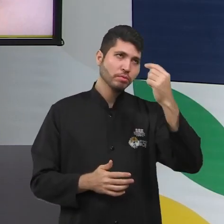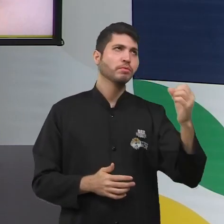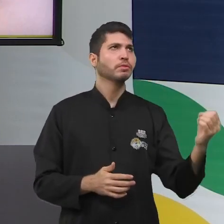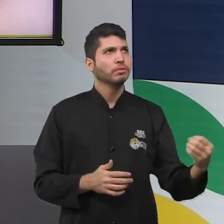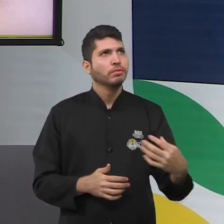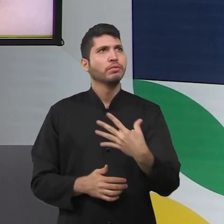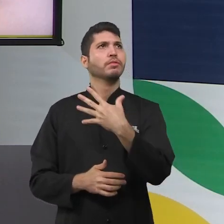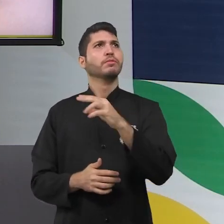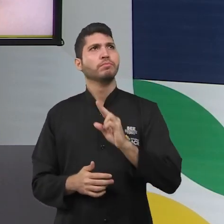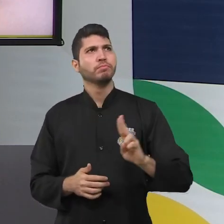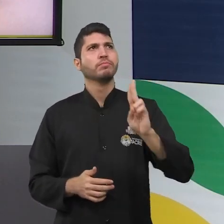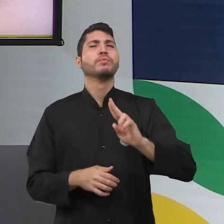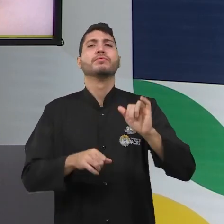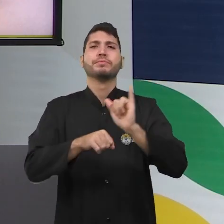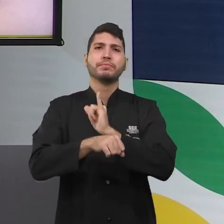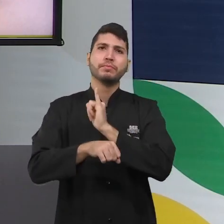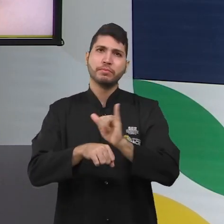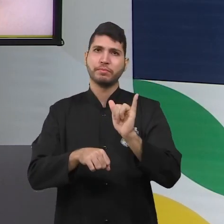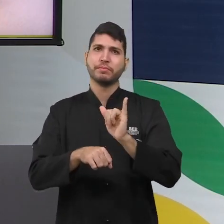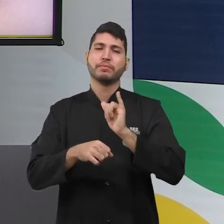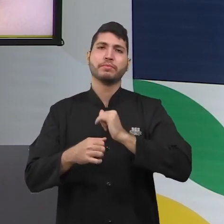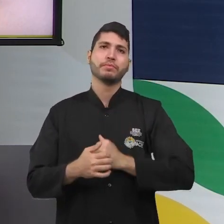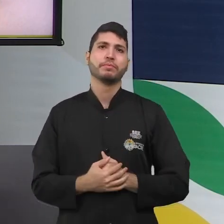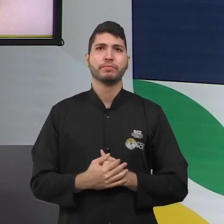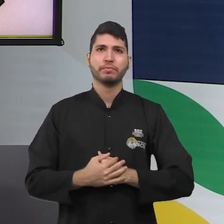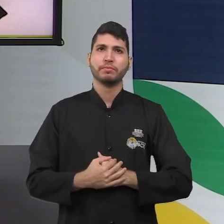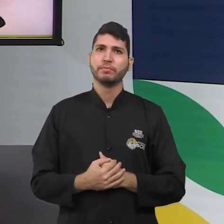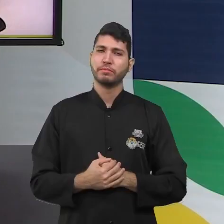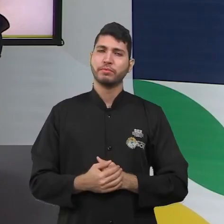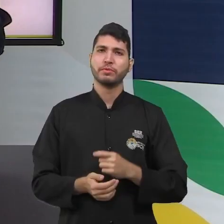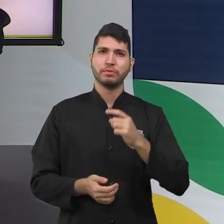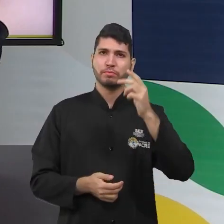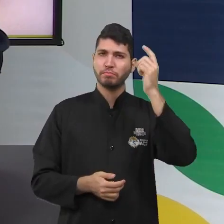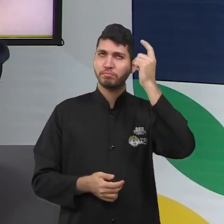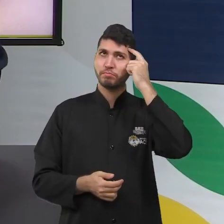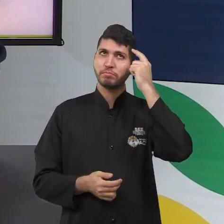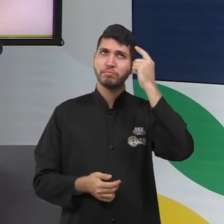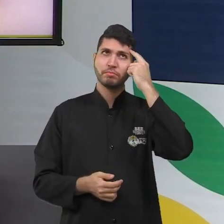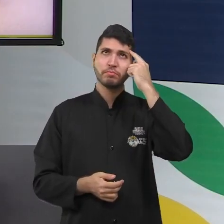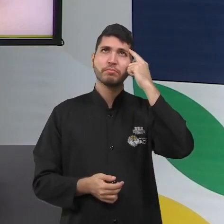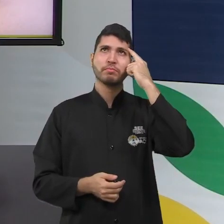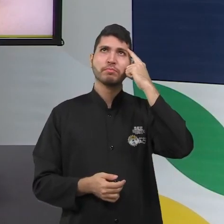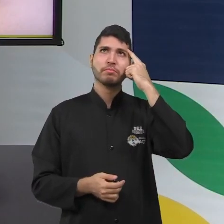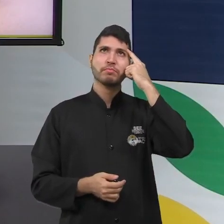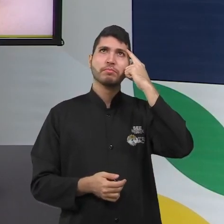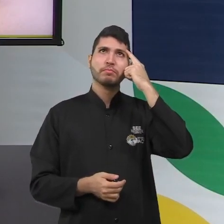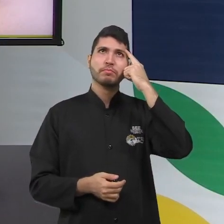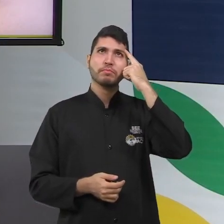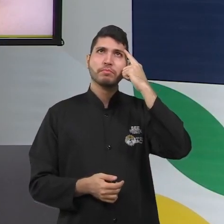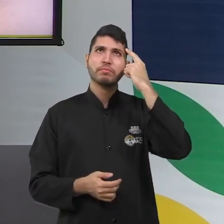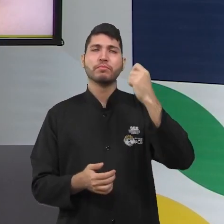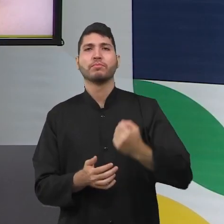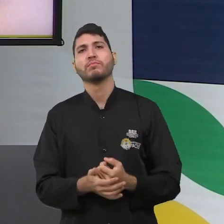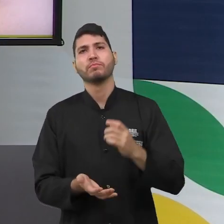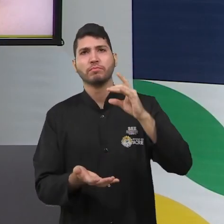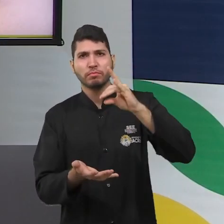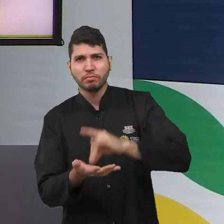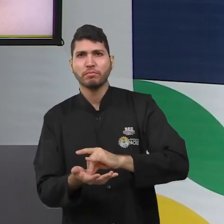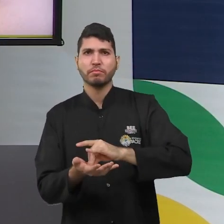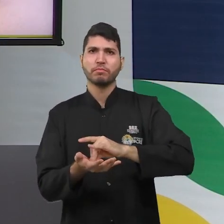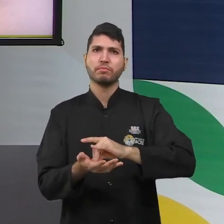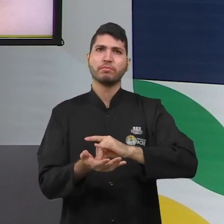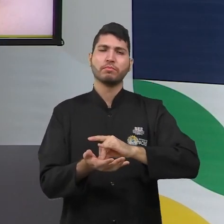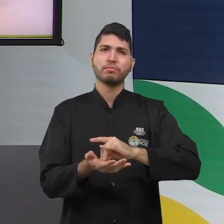buscar estratégias que façam com que o seu pensamento seja efetivado, concretizado e que